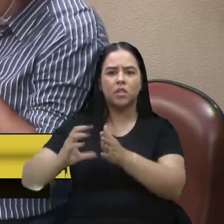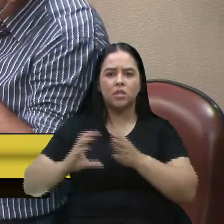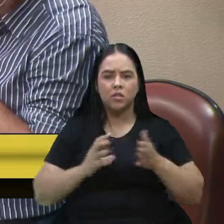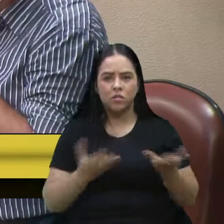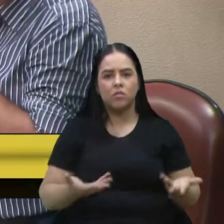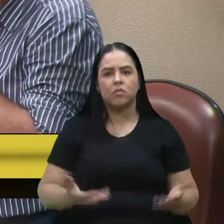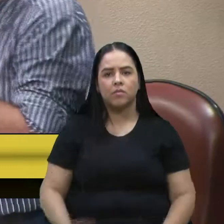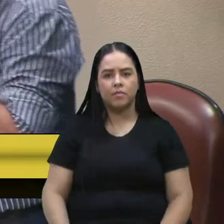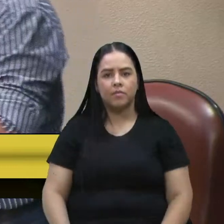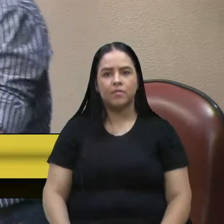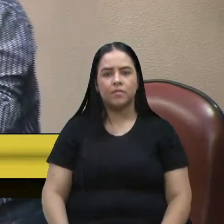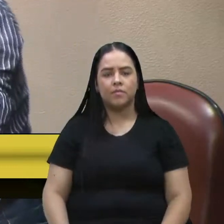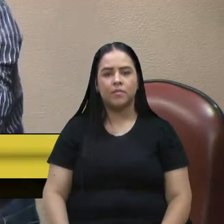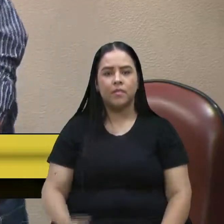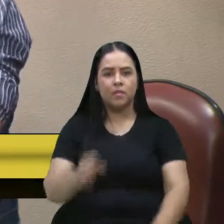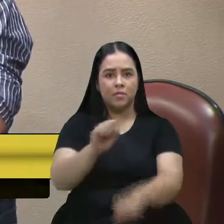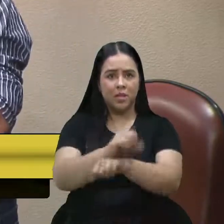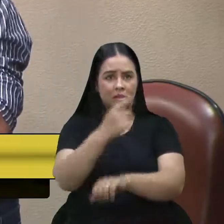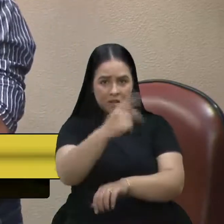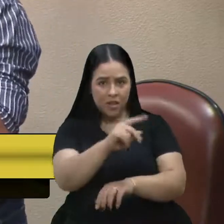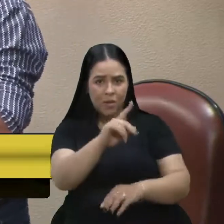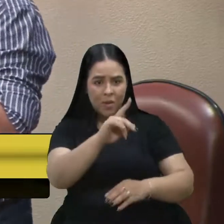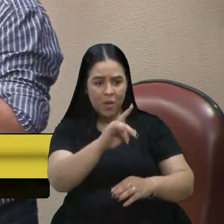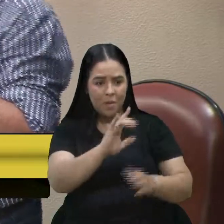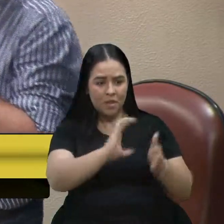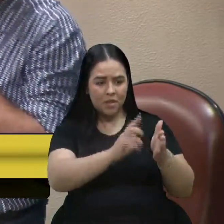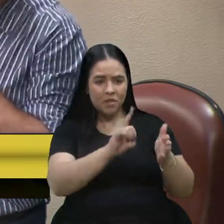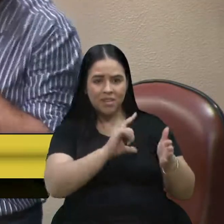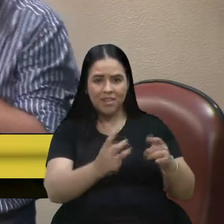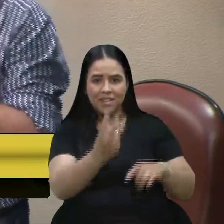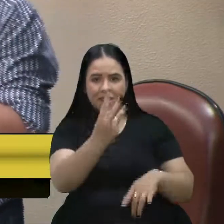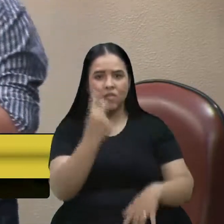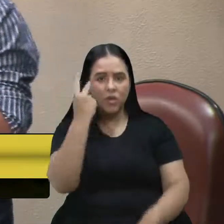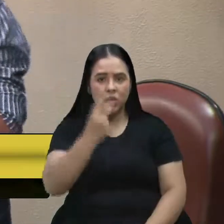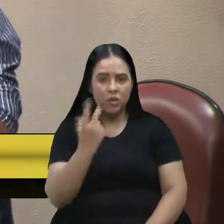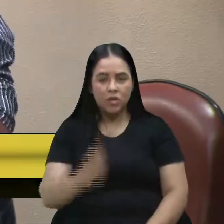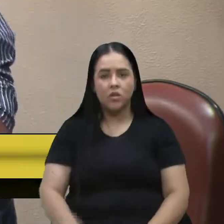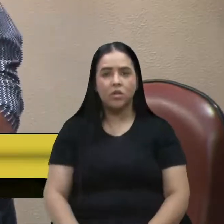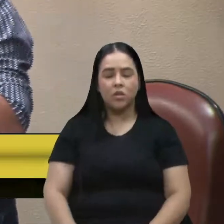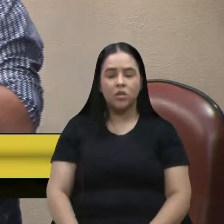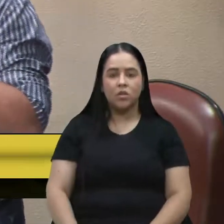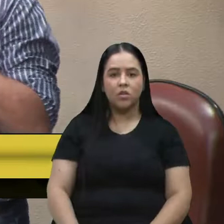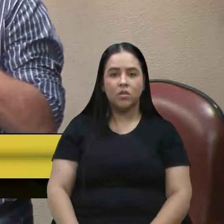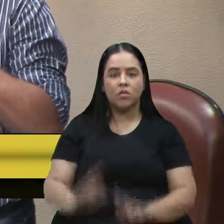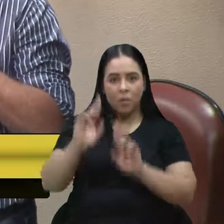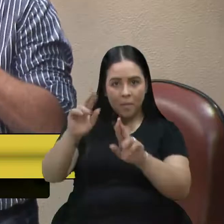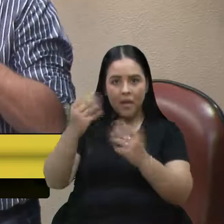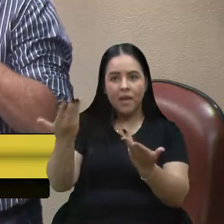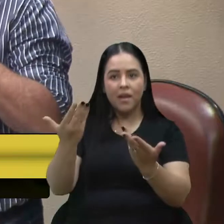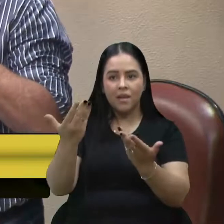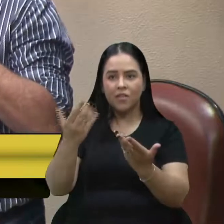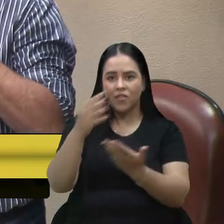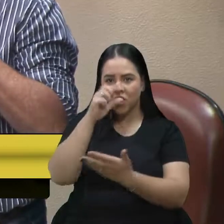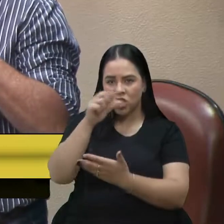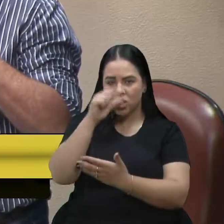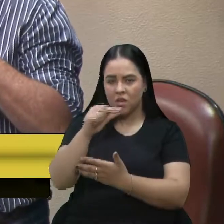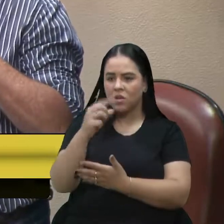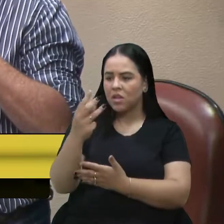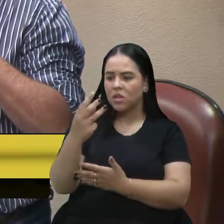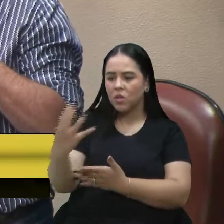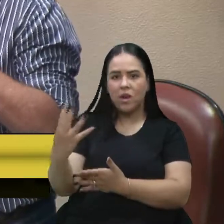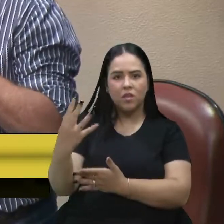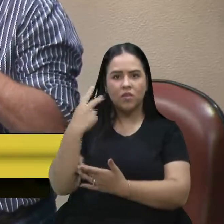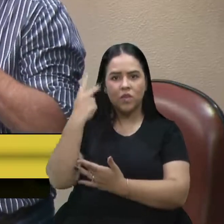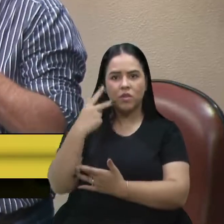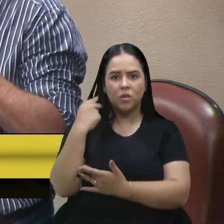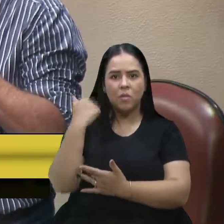Tomara que o teu partido eleja 3 vereadores. Tomara que o partido do Fantinel eleja 3 vereadores, 4 na próxima legislatura.